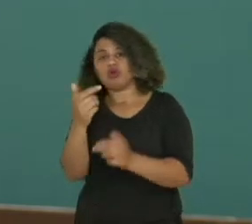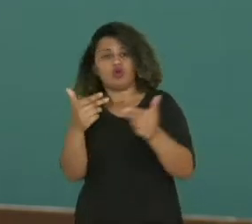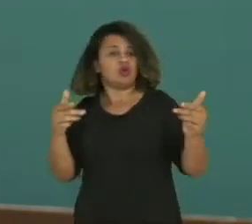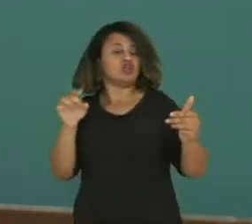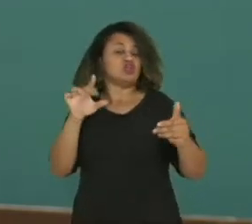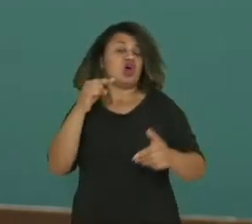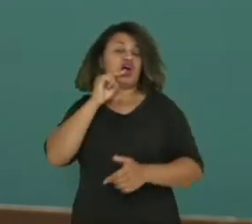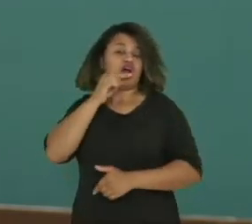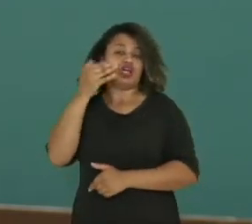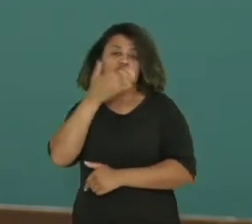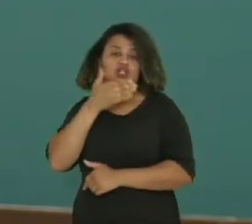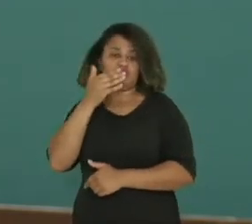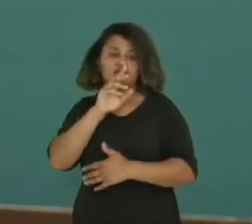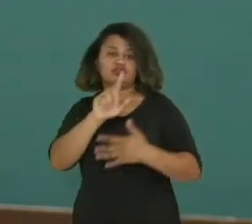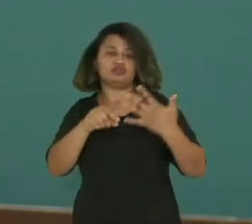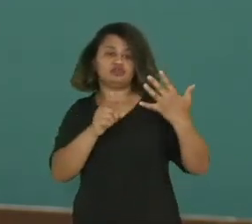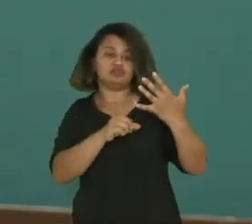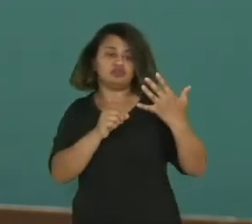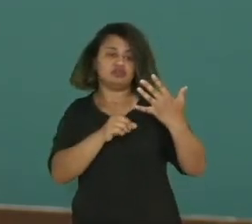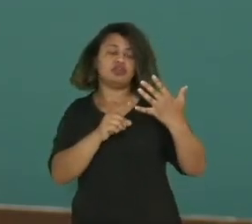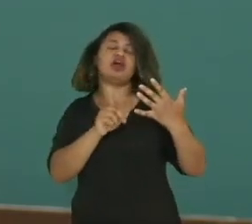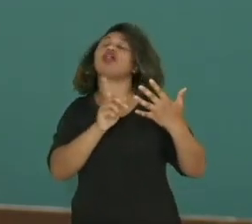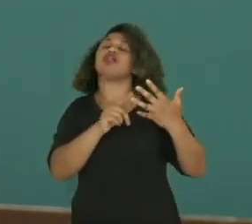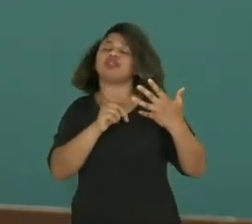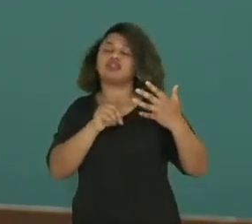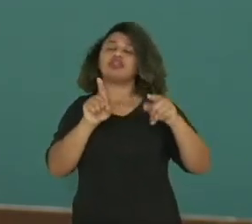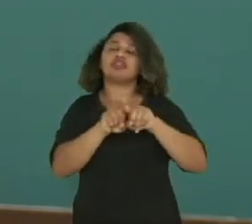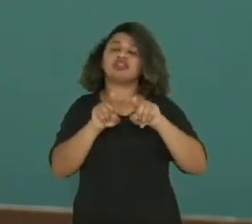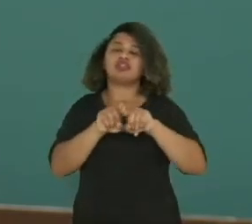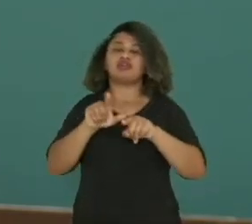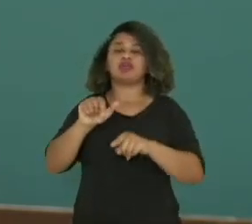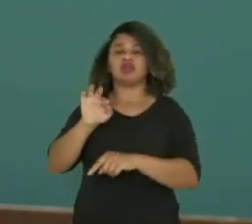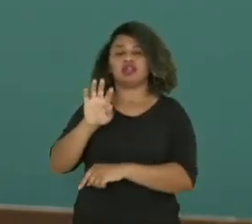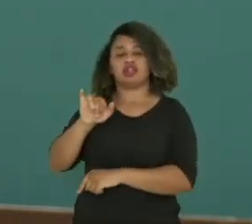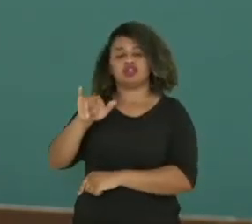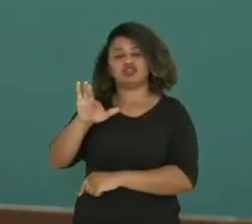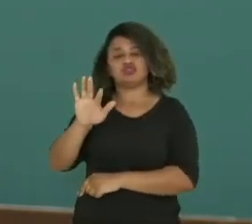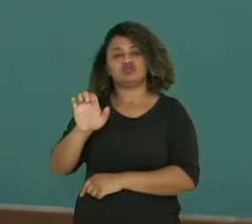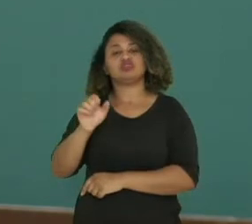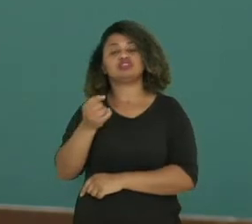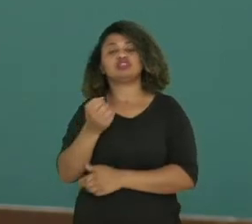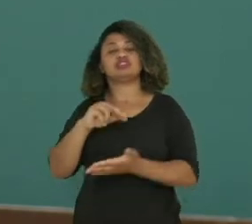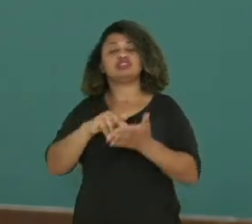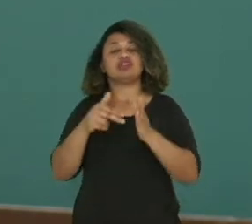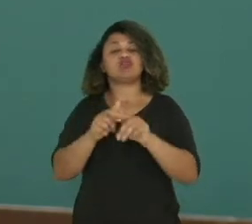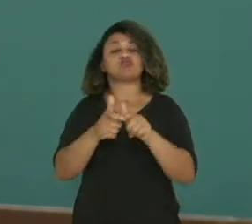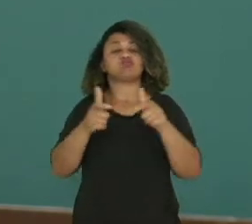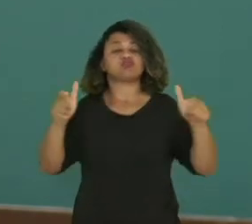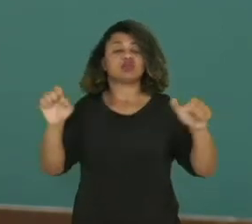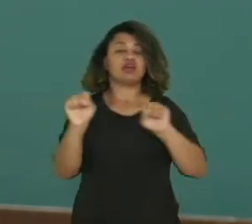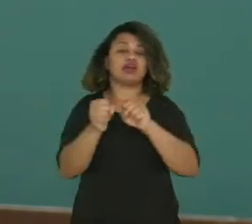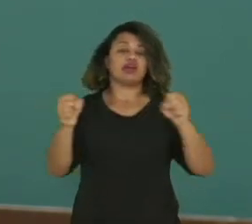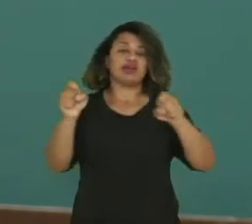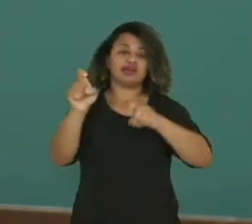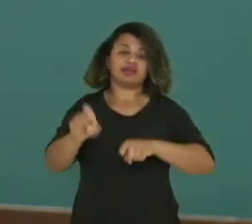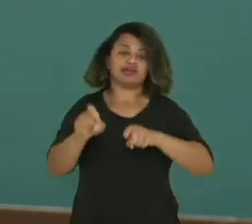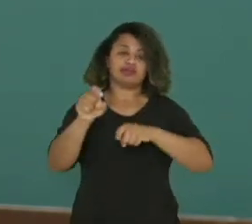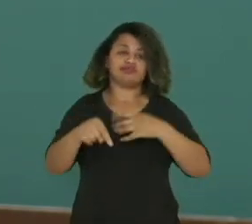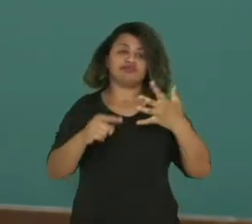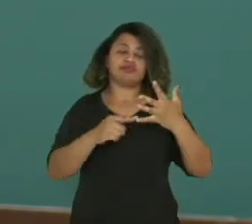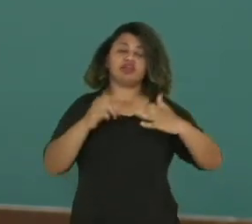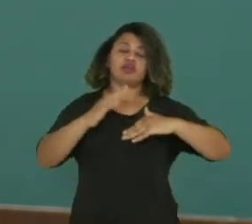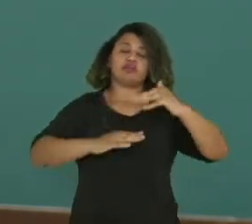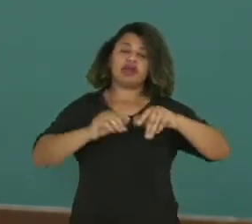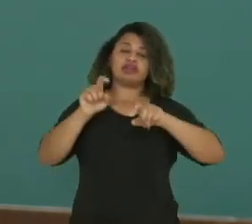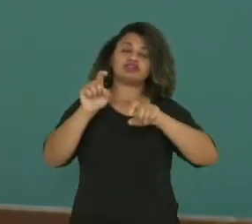né? E latifúndios, que são as grandes propriedades rurais. Atividades pecuárias também acontecem nessa